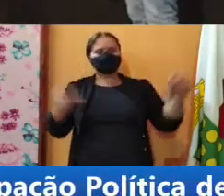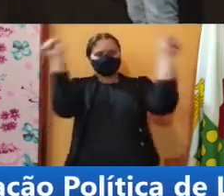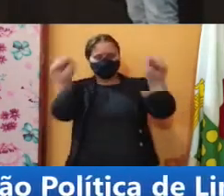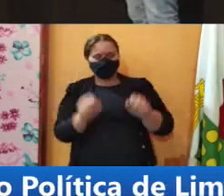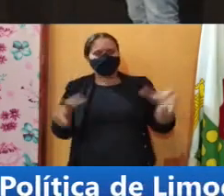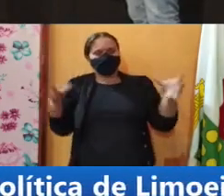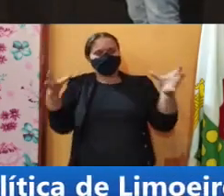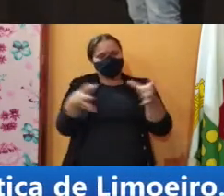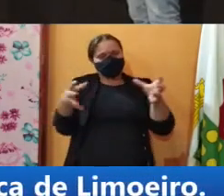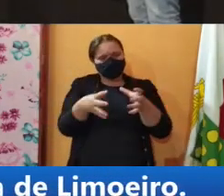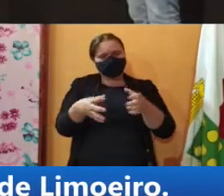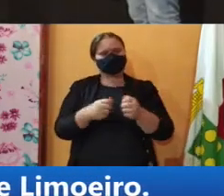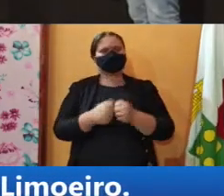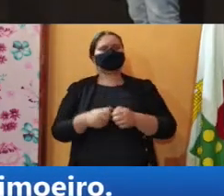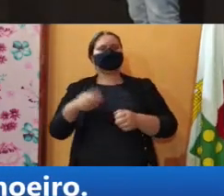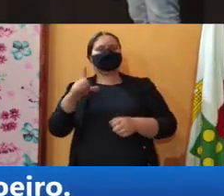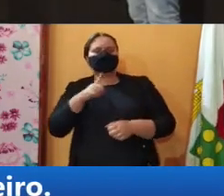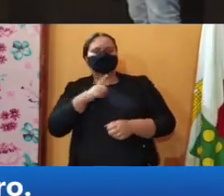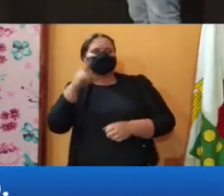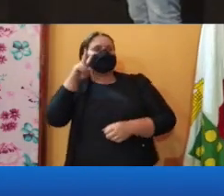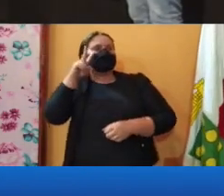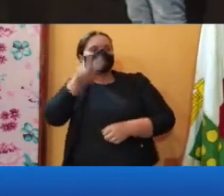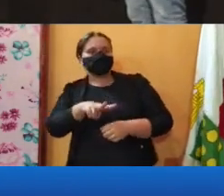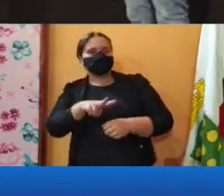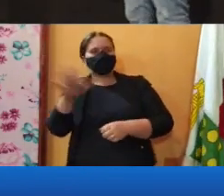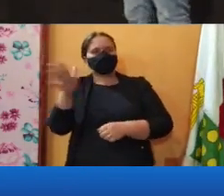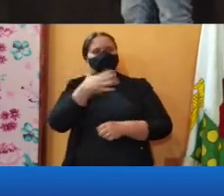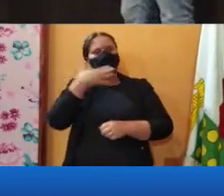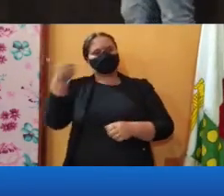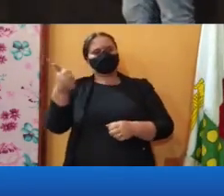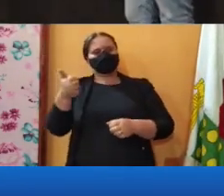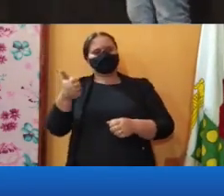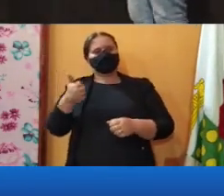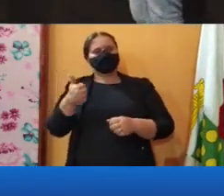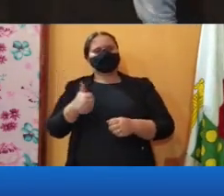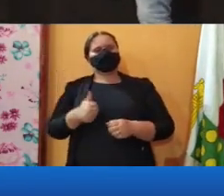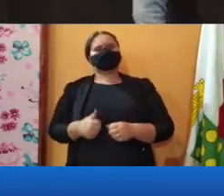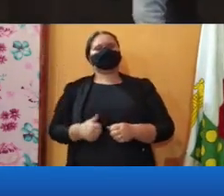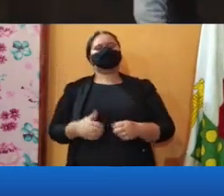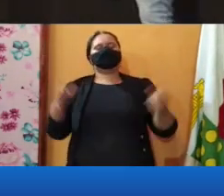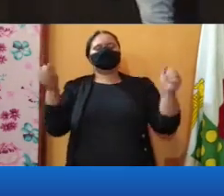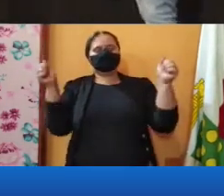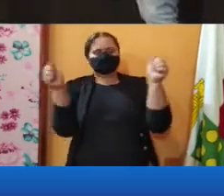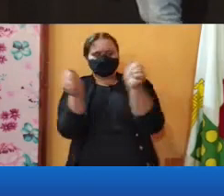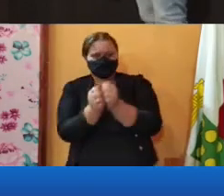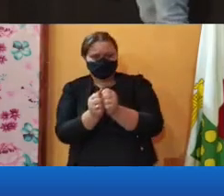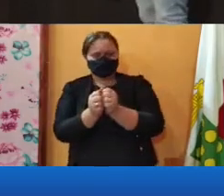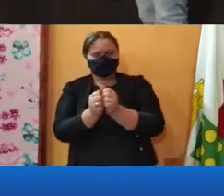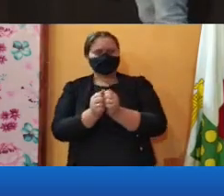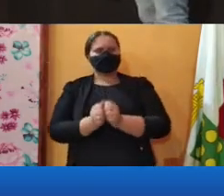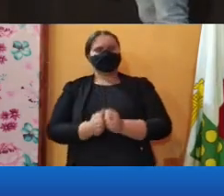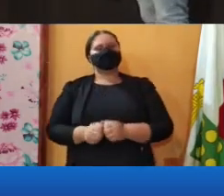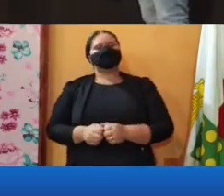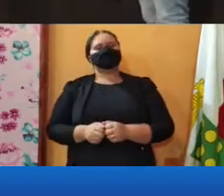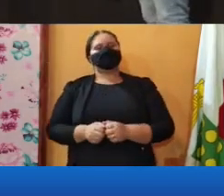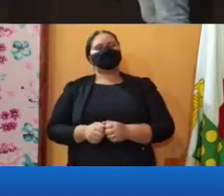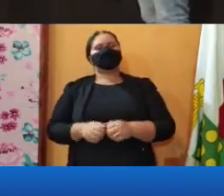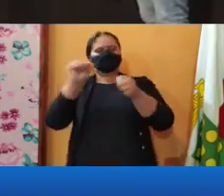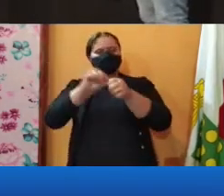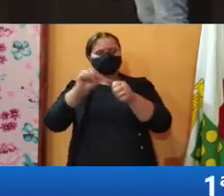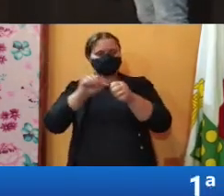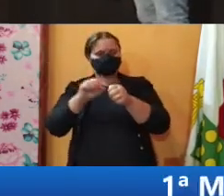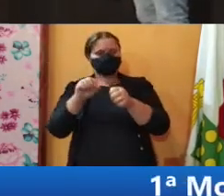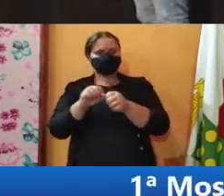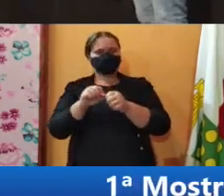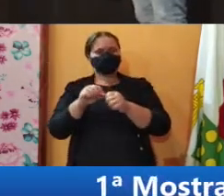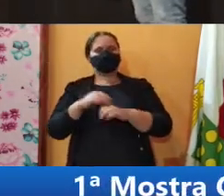equipe que tem visão para o povo do teatro. Então, andamos todos juntos de mão dada, né, Fábio André? A gente está, sim,